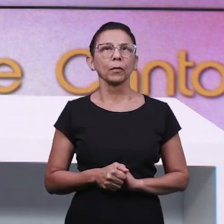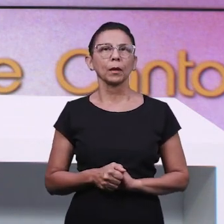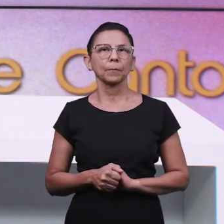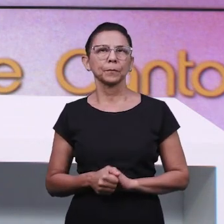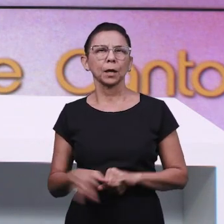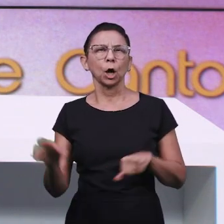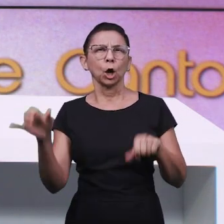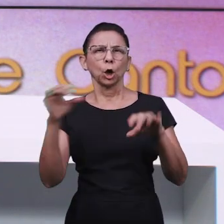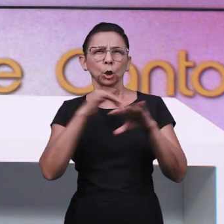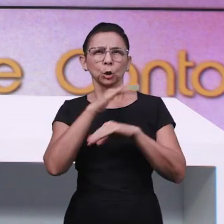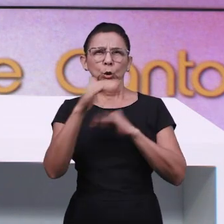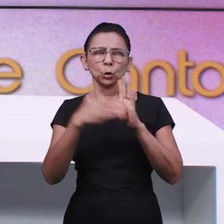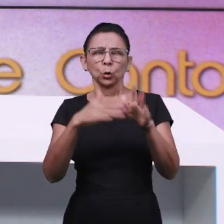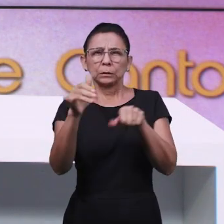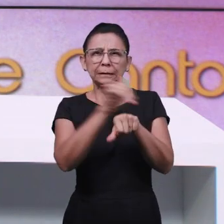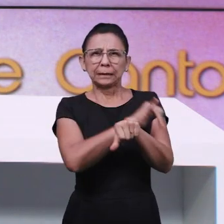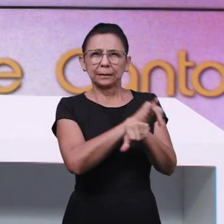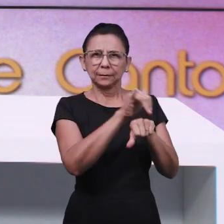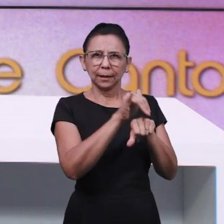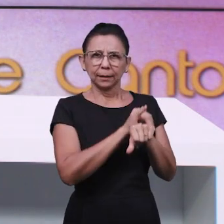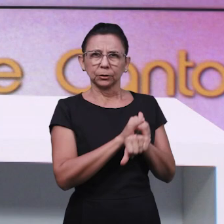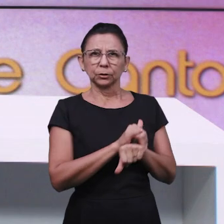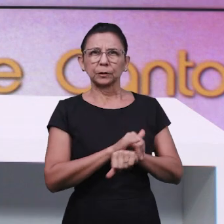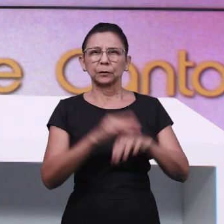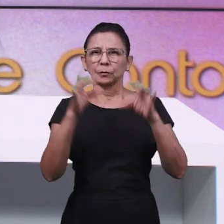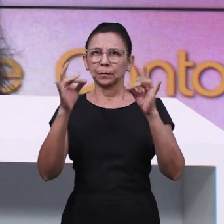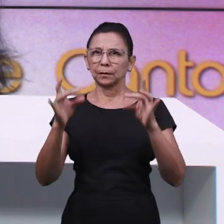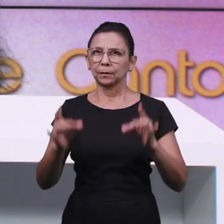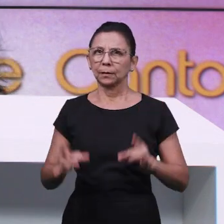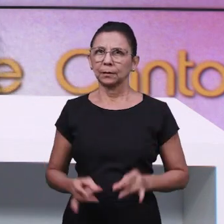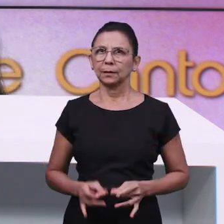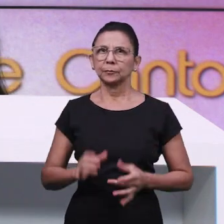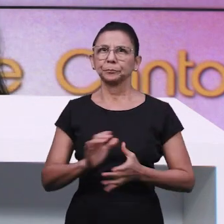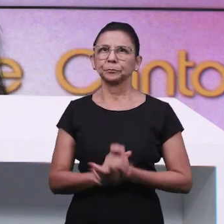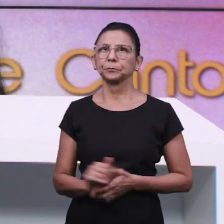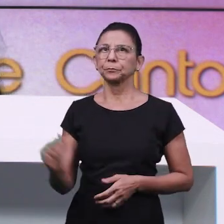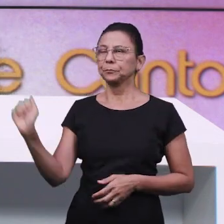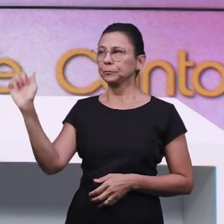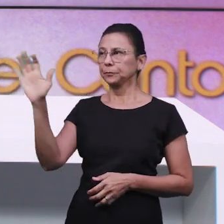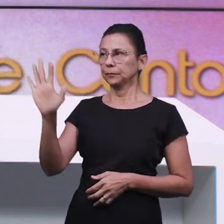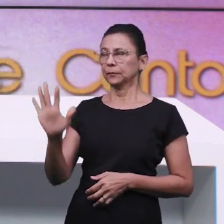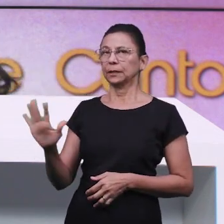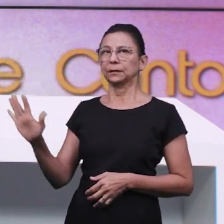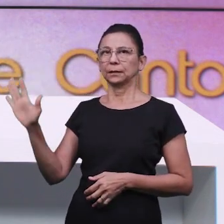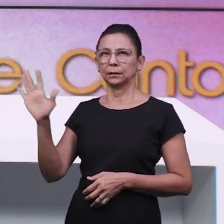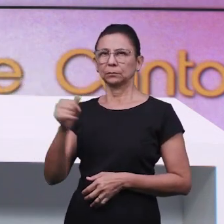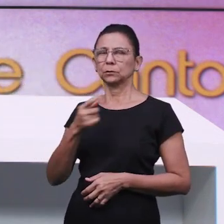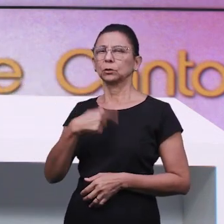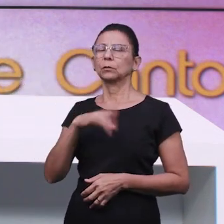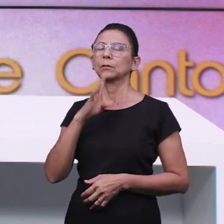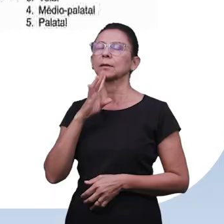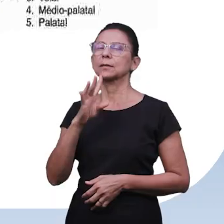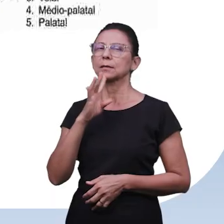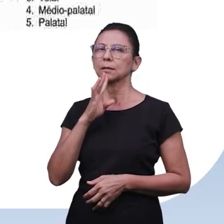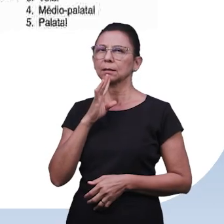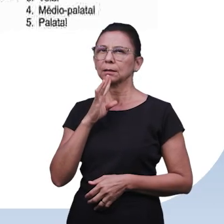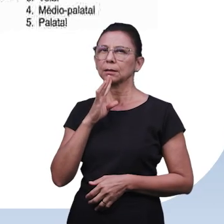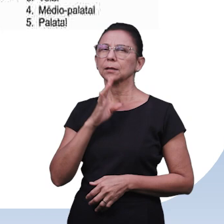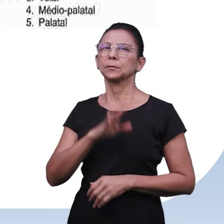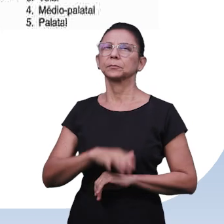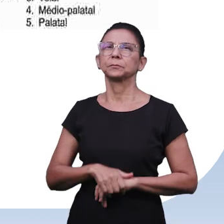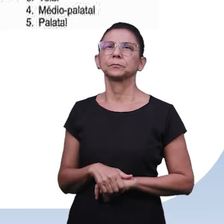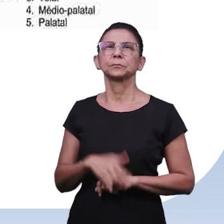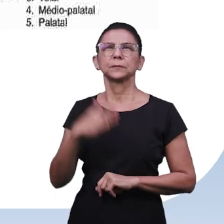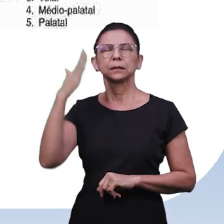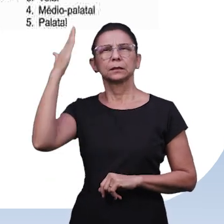todo o esquema, agora vamos detalhar um pouco mais. Aqui nós sabemos, essa imagem já é conhecida, nós